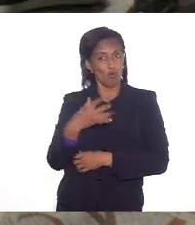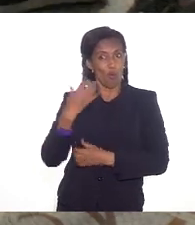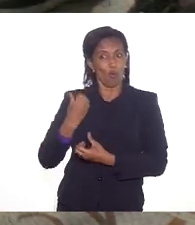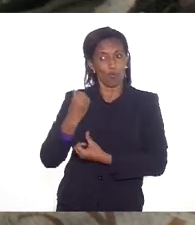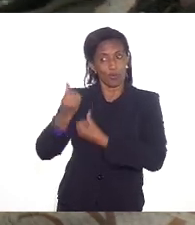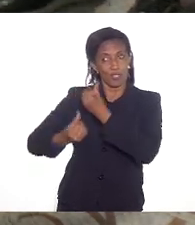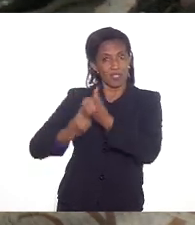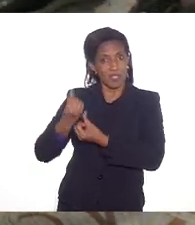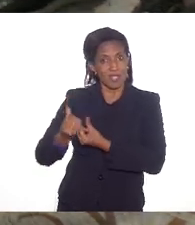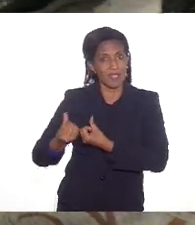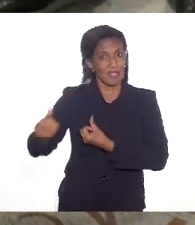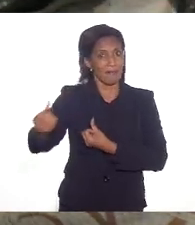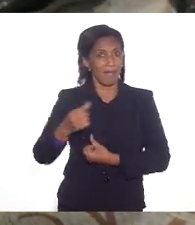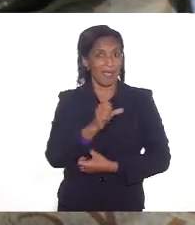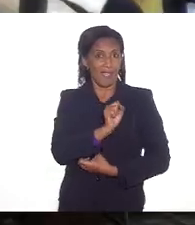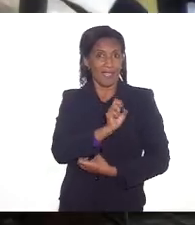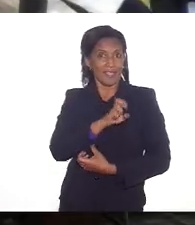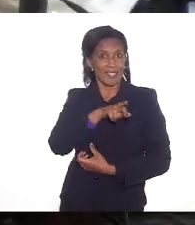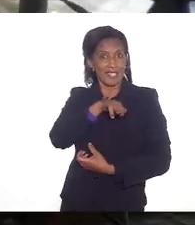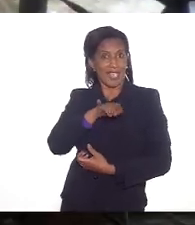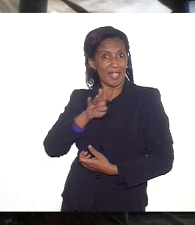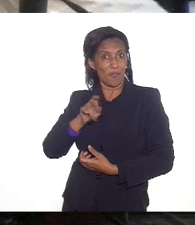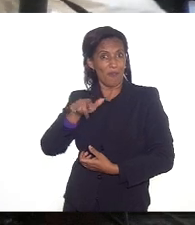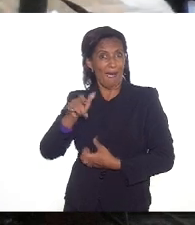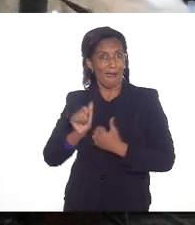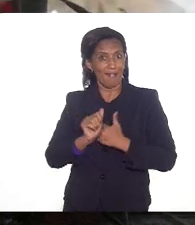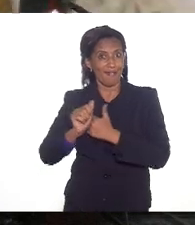semestre que segue o baile